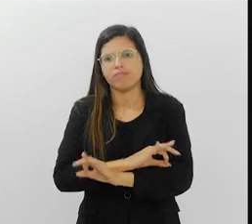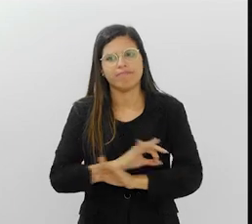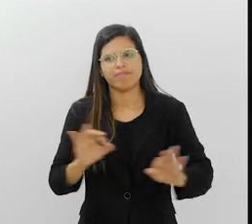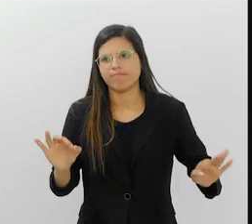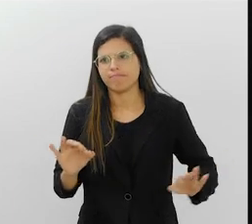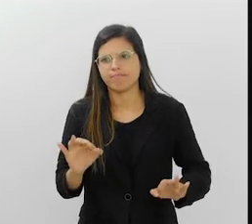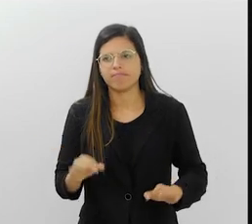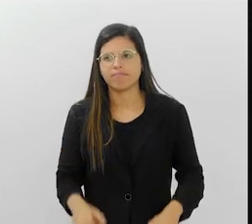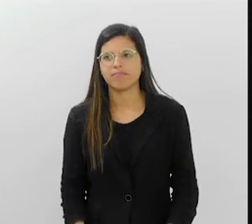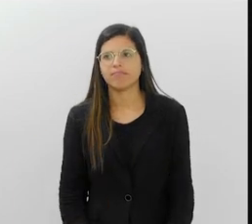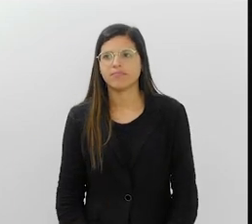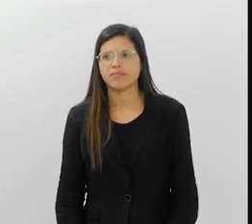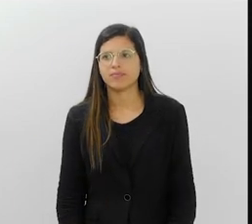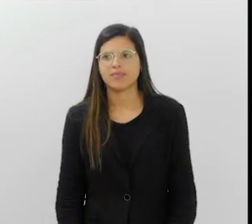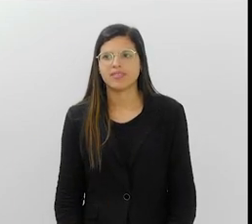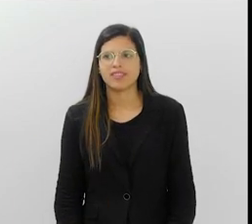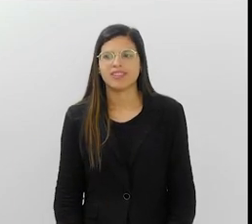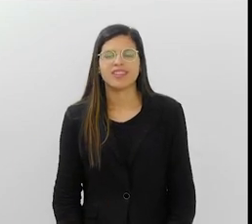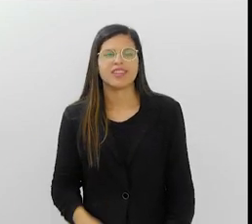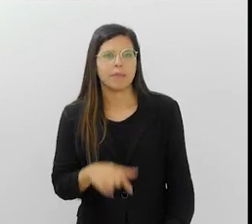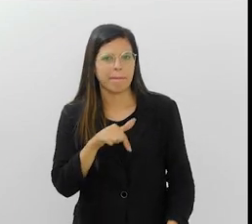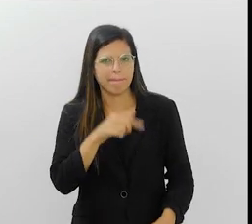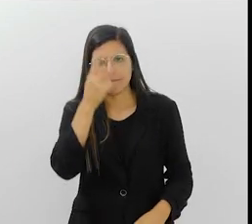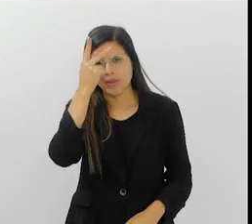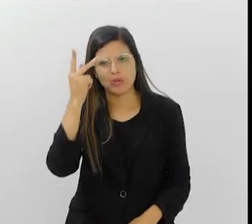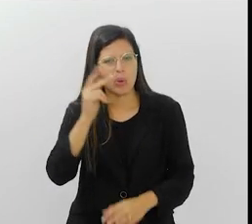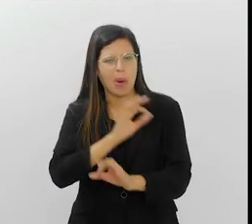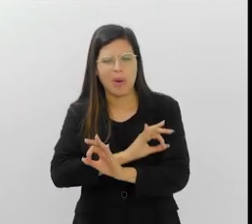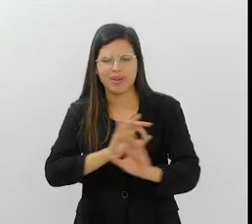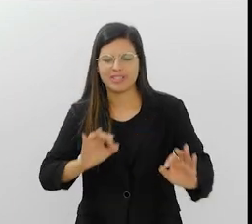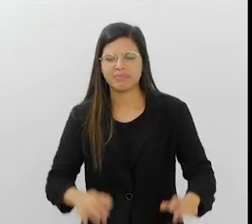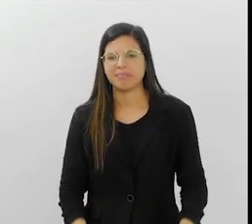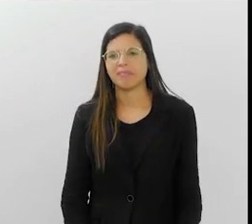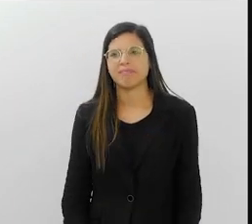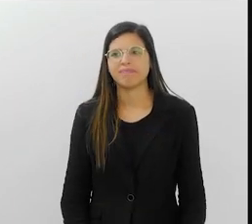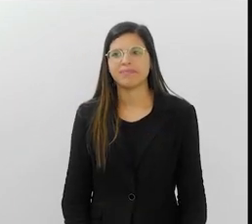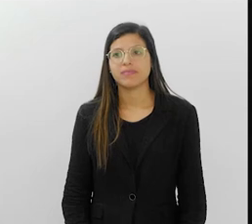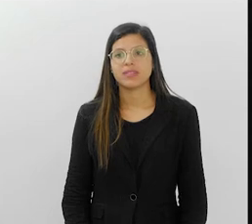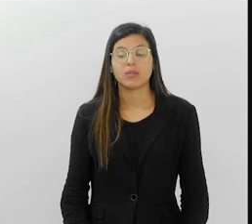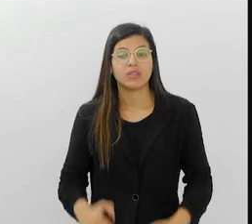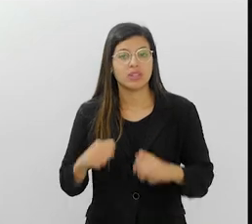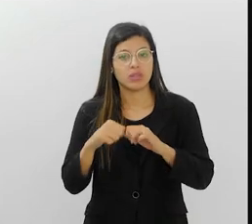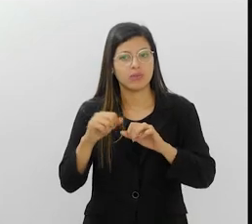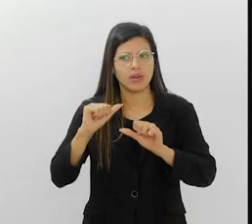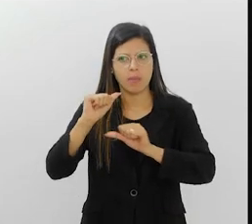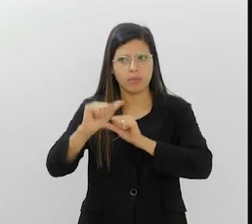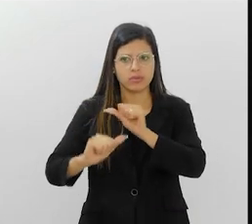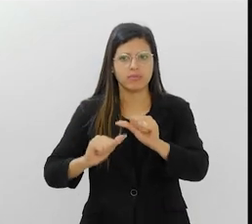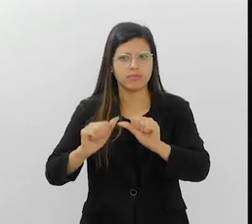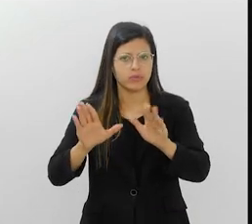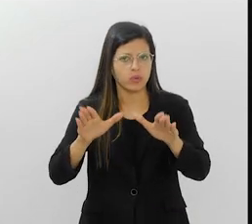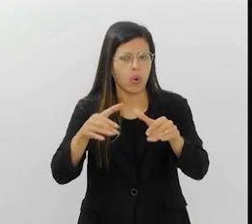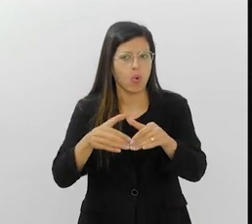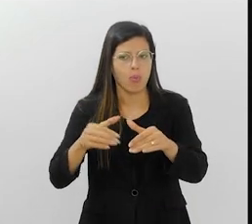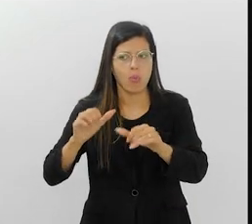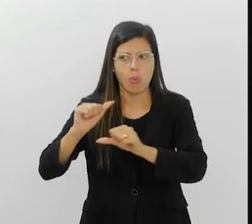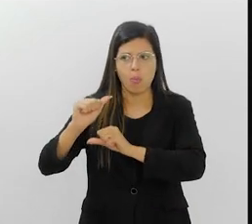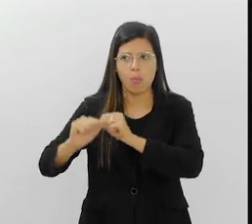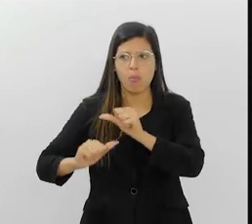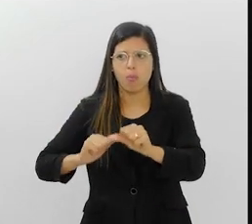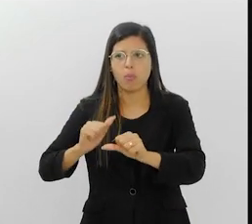não tem o que falar. É o conhecido como gente boa. Gente boa. Aí, quando a gente faz essa mudança, a escola